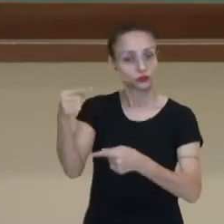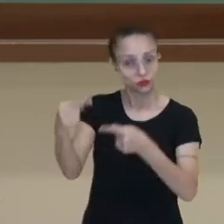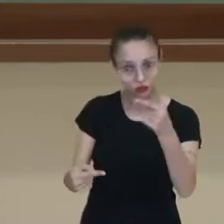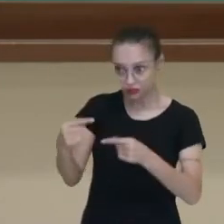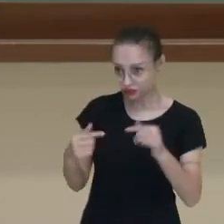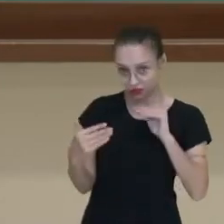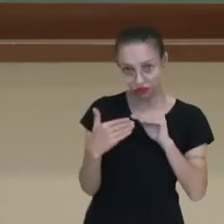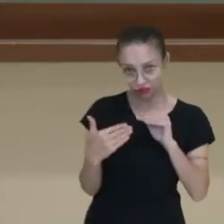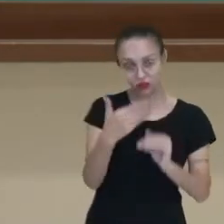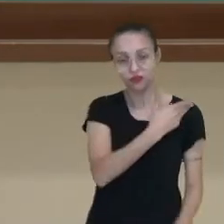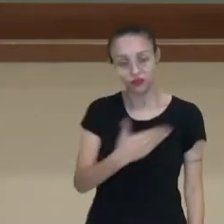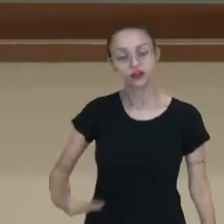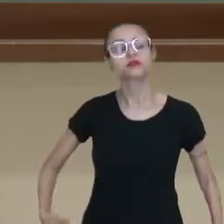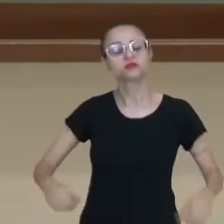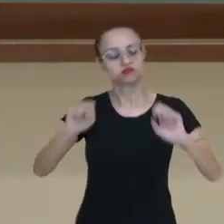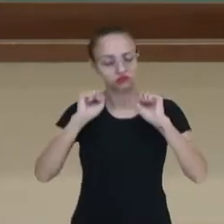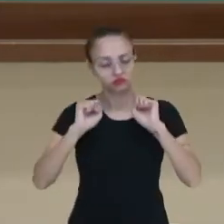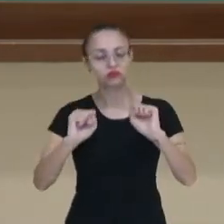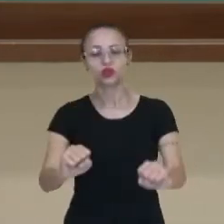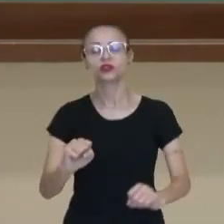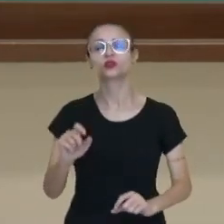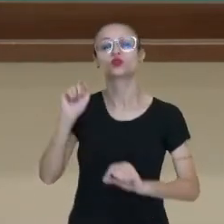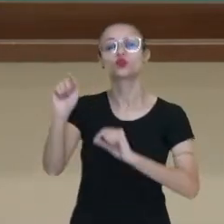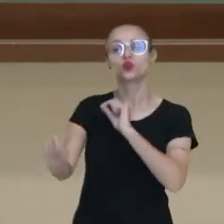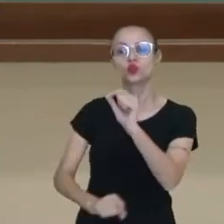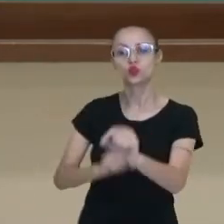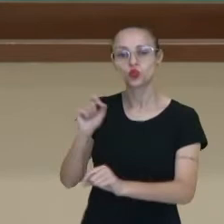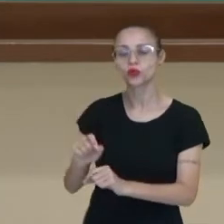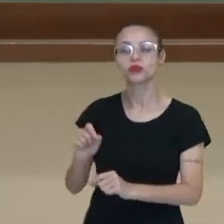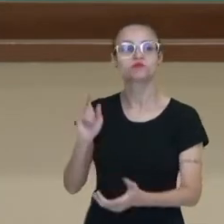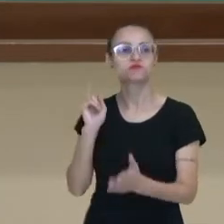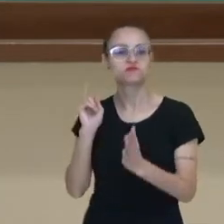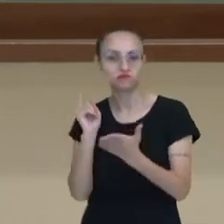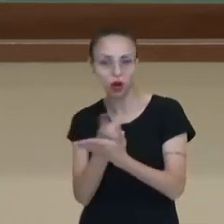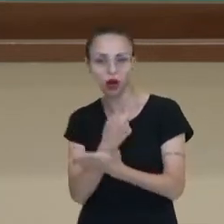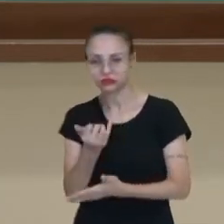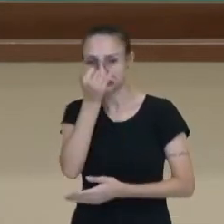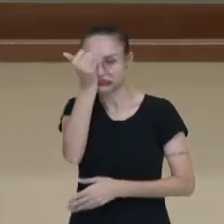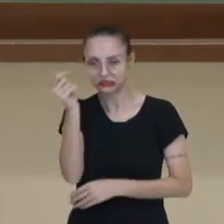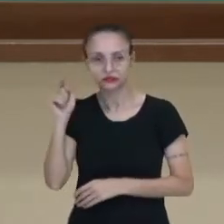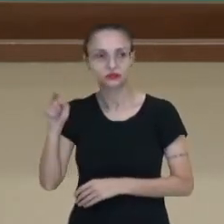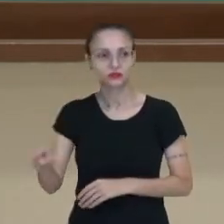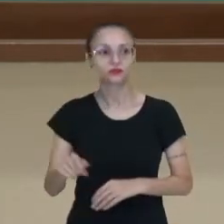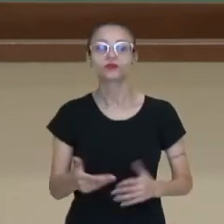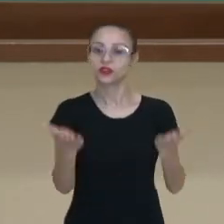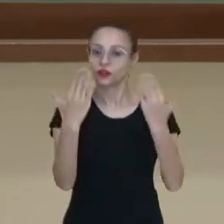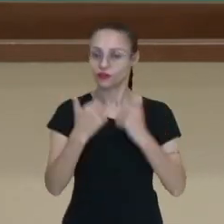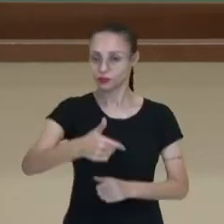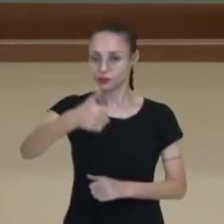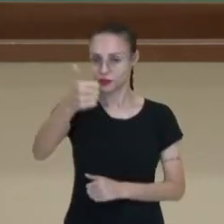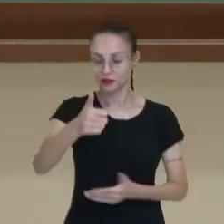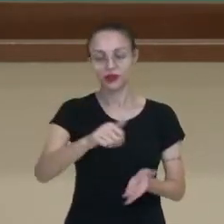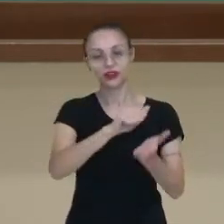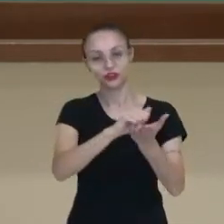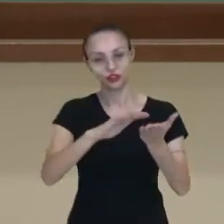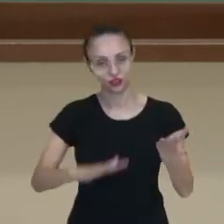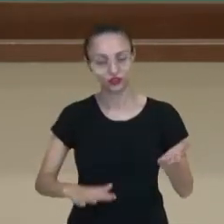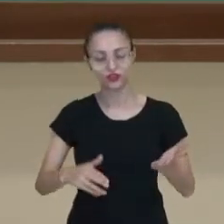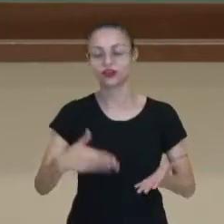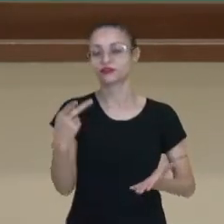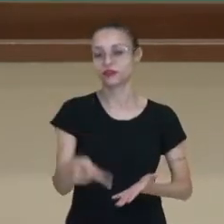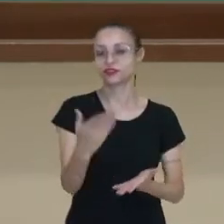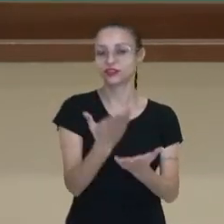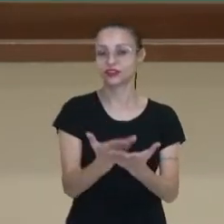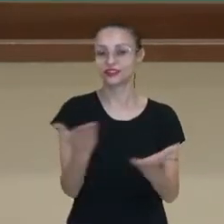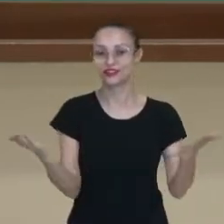governo, poderia ser alvo de subversão. Mas vamos aí para a primeira atividade da nossa aula de